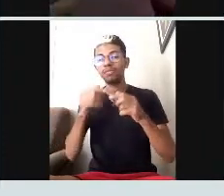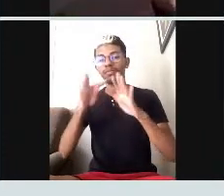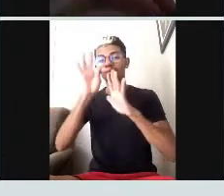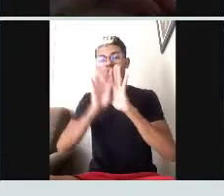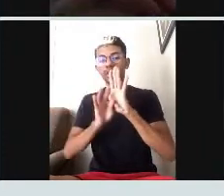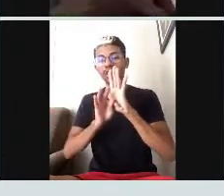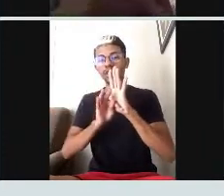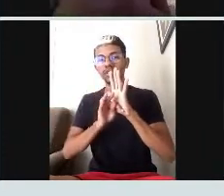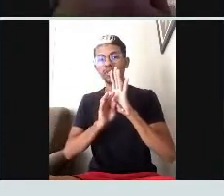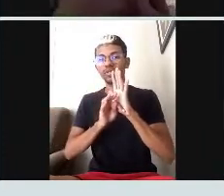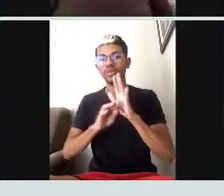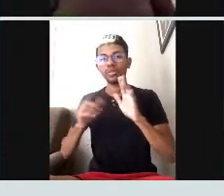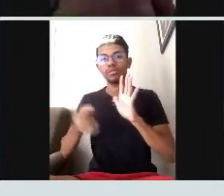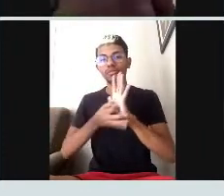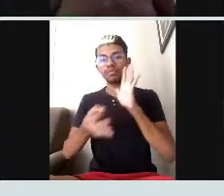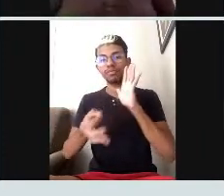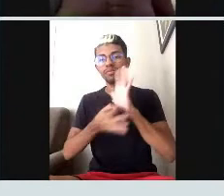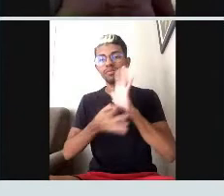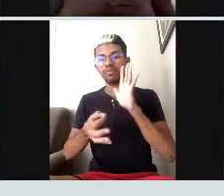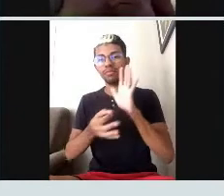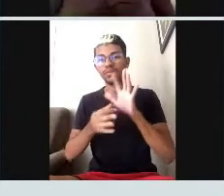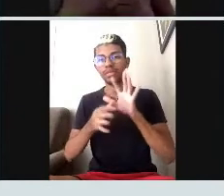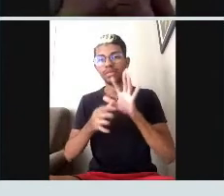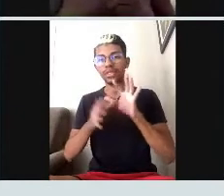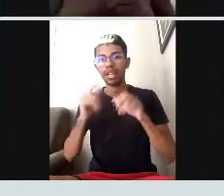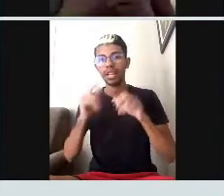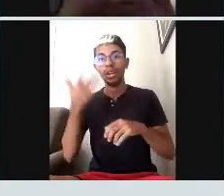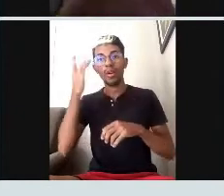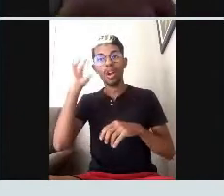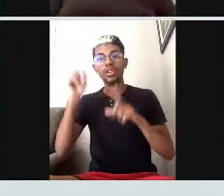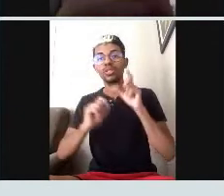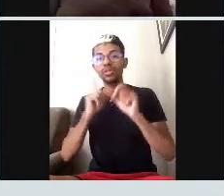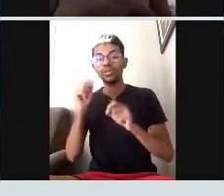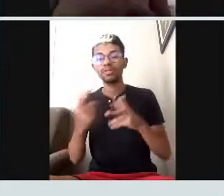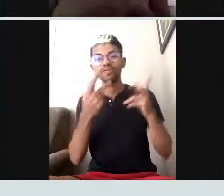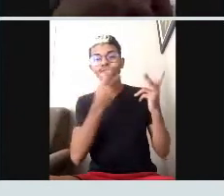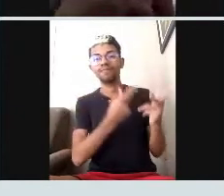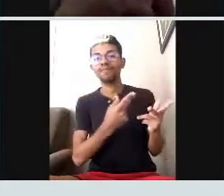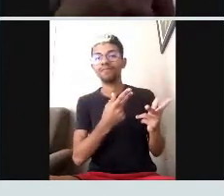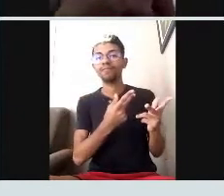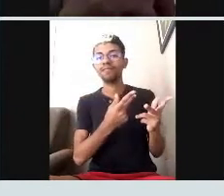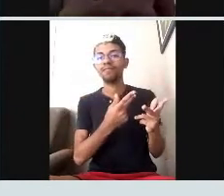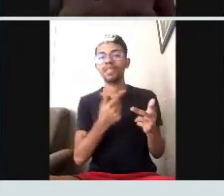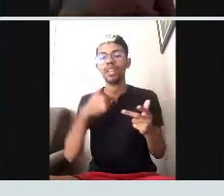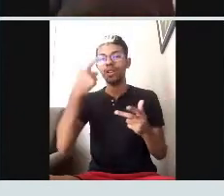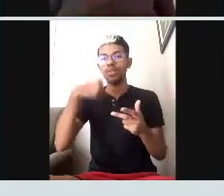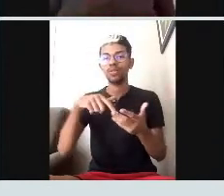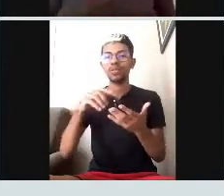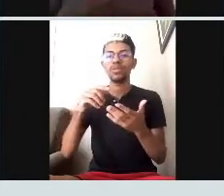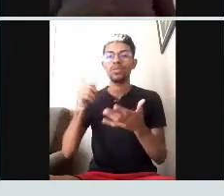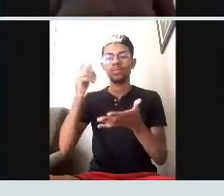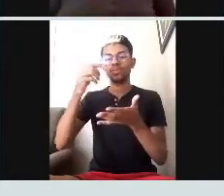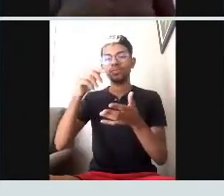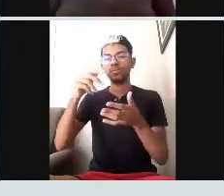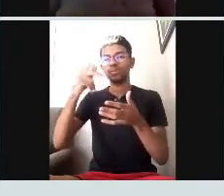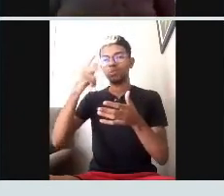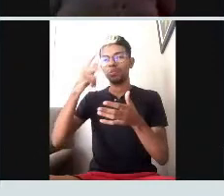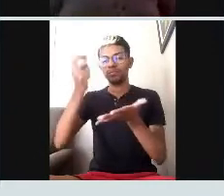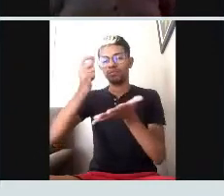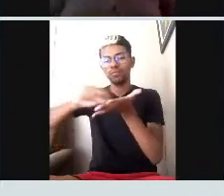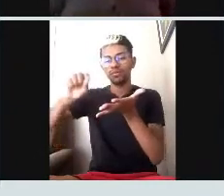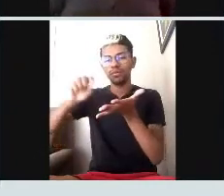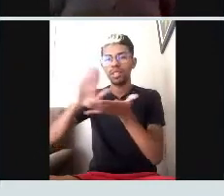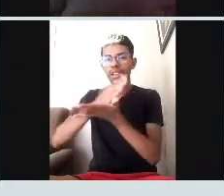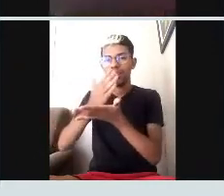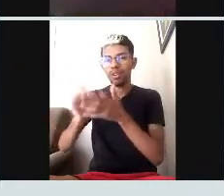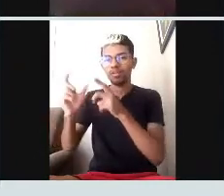Que Bárbara, julgo essa competência. Enquanto eu sou corretora, né, em alguns estágios, em alguns locais que eu trabalho,